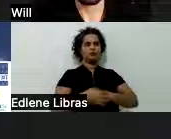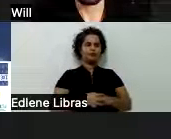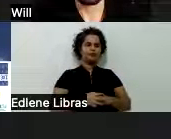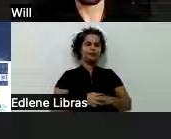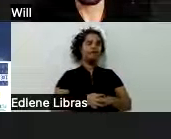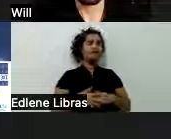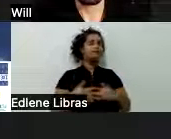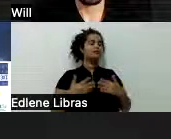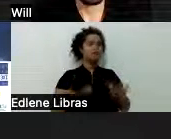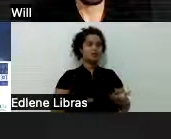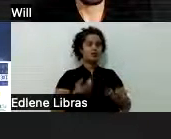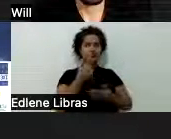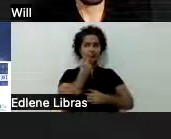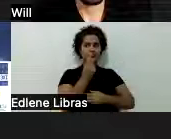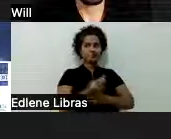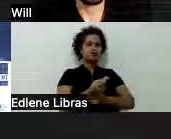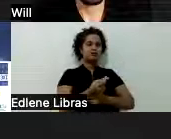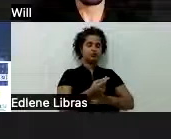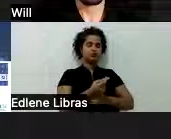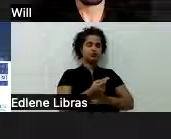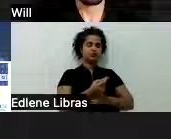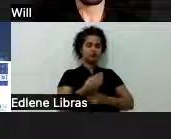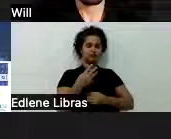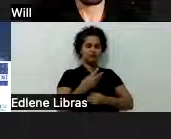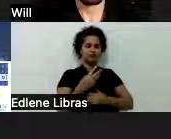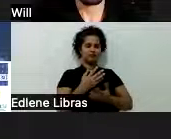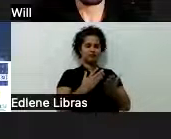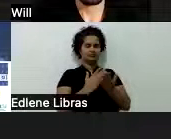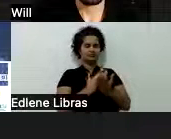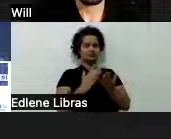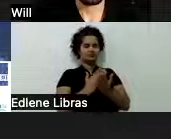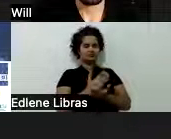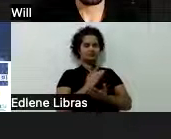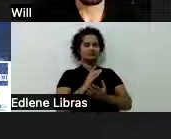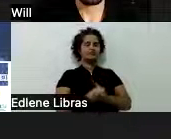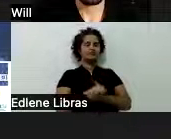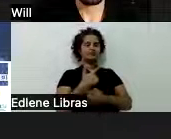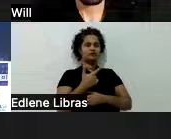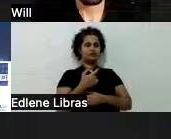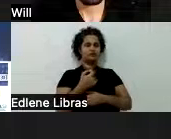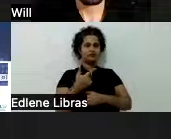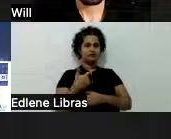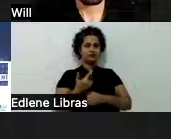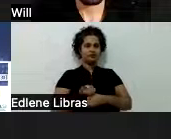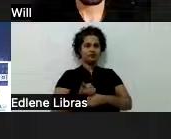Então, falando desse terceiro livro, lançado em 2021,